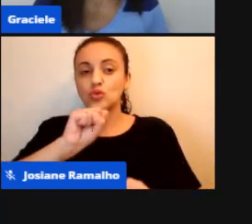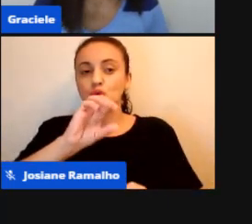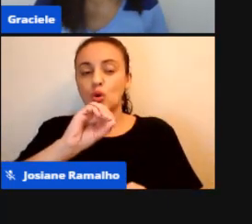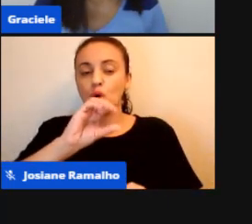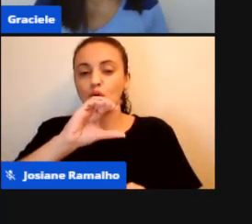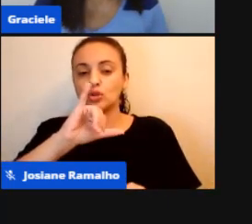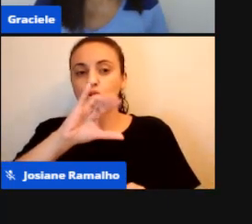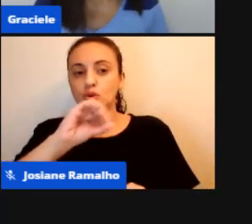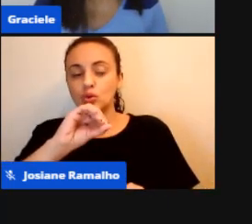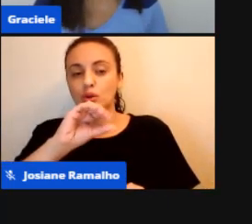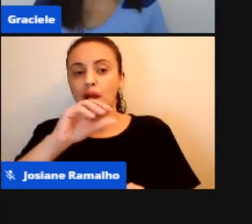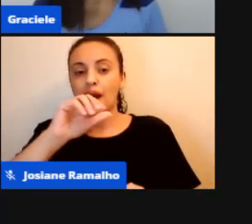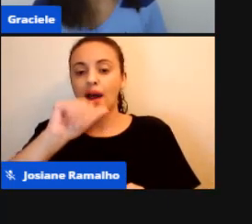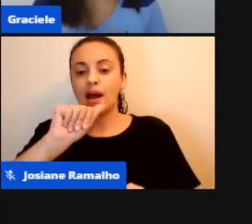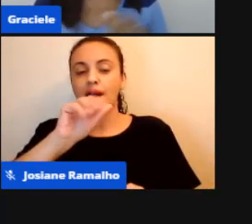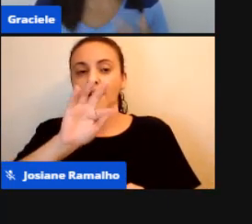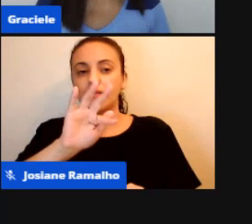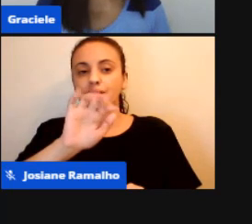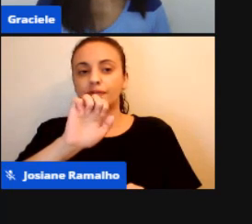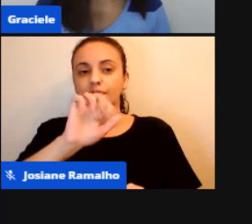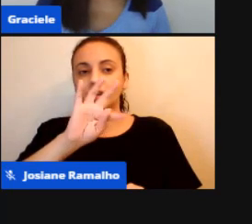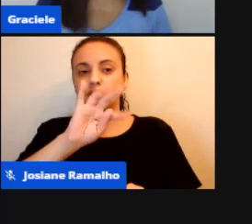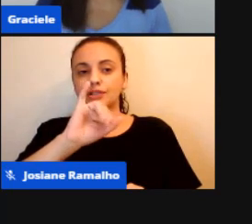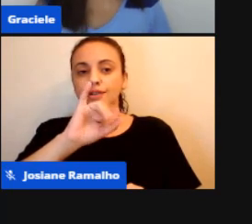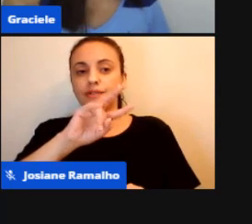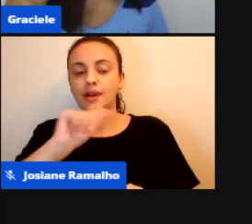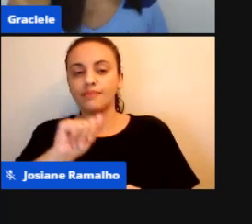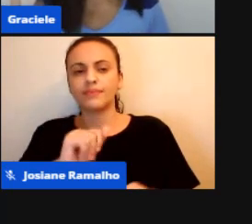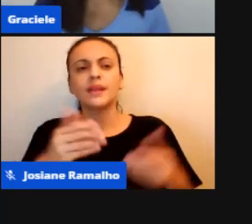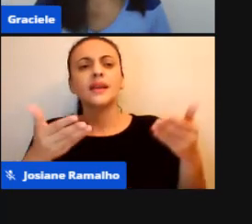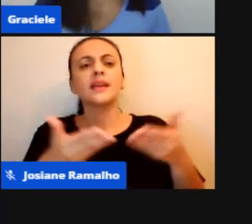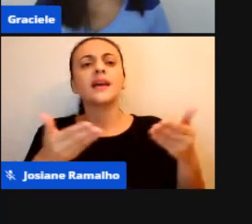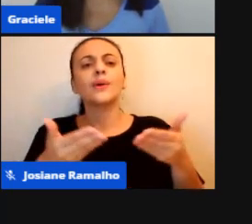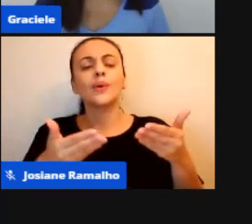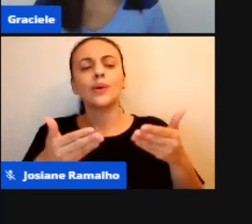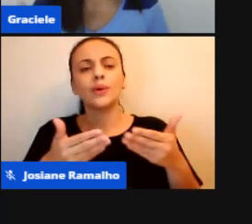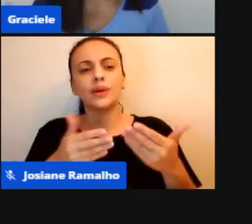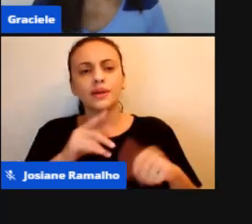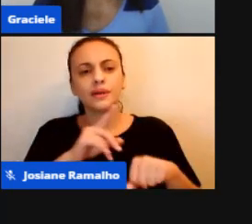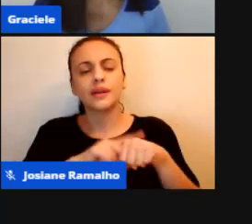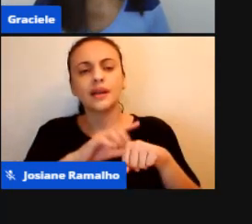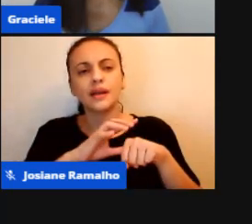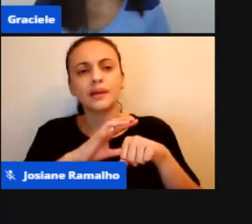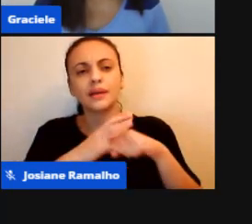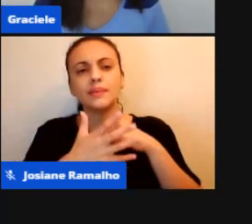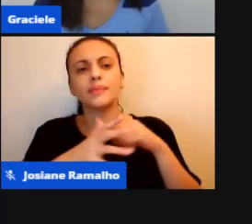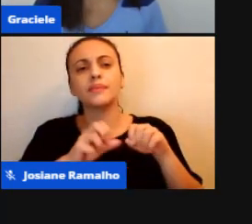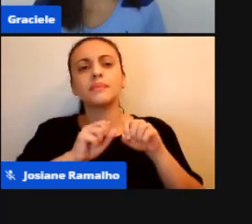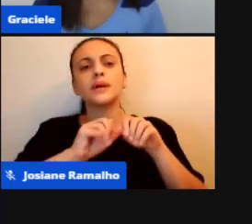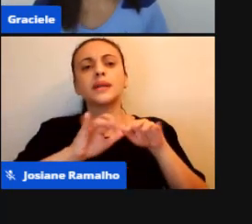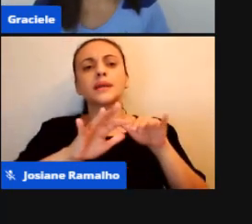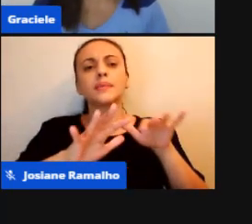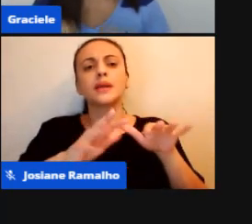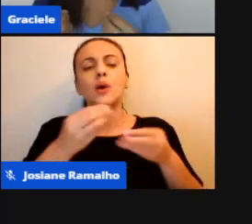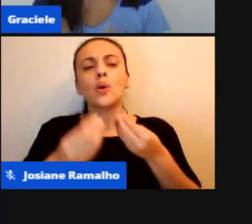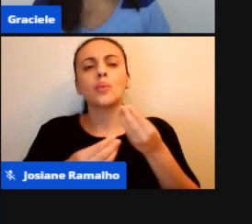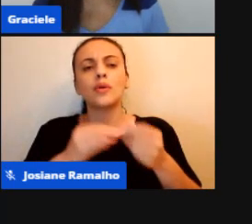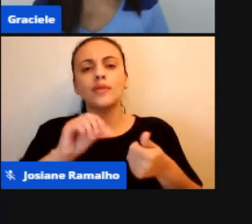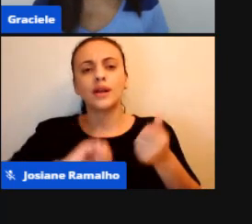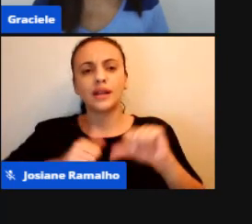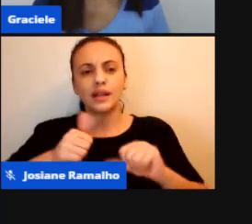realizar? Né? Ele participou, fazer os combinados no começo da aula, para